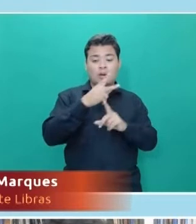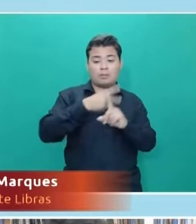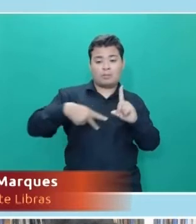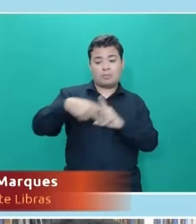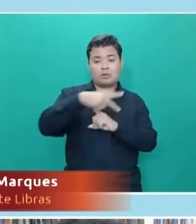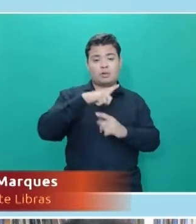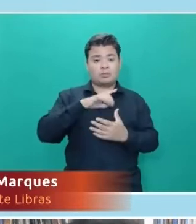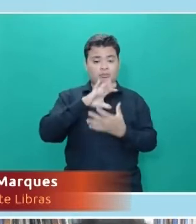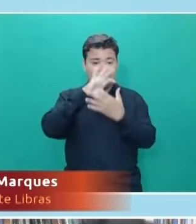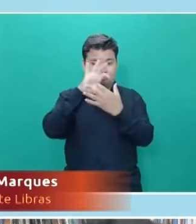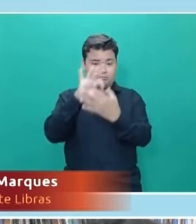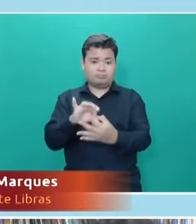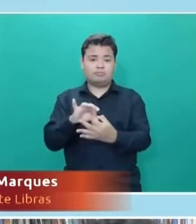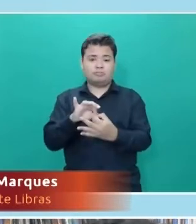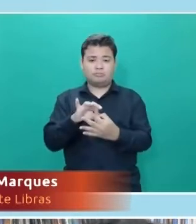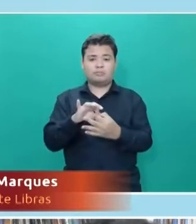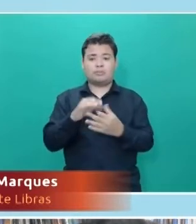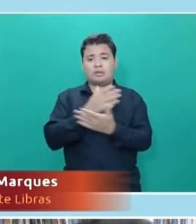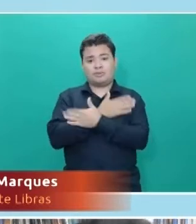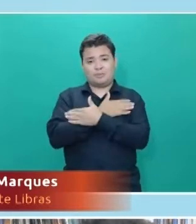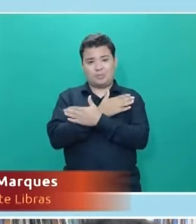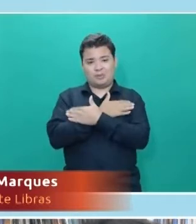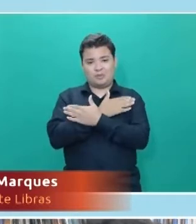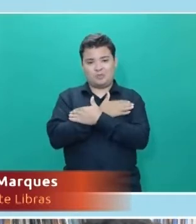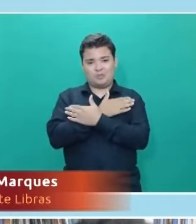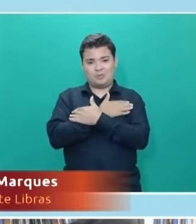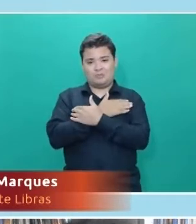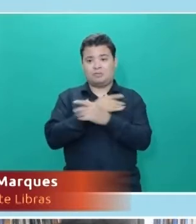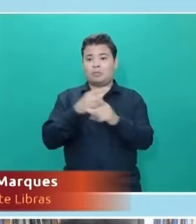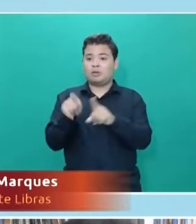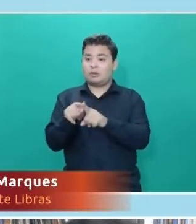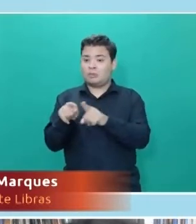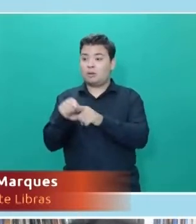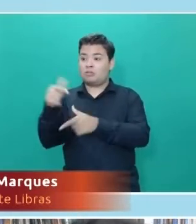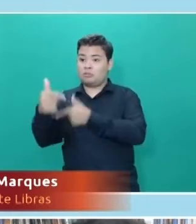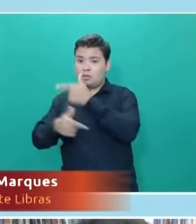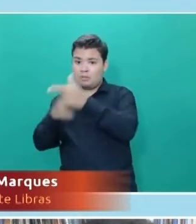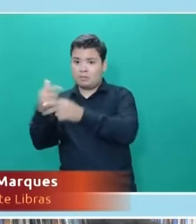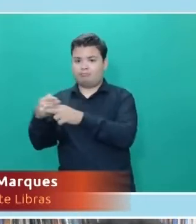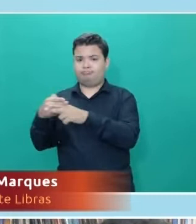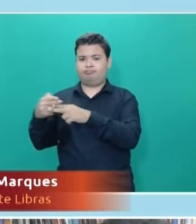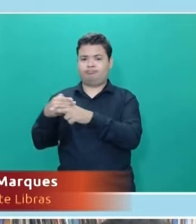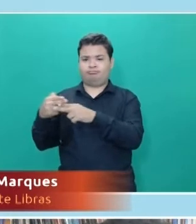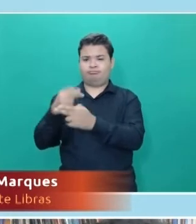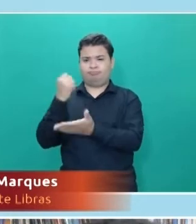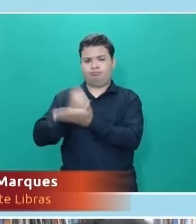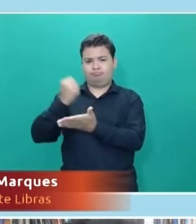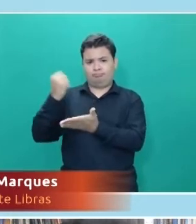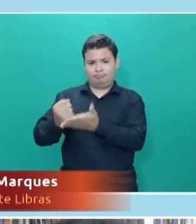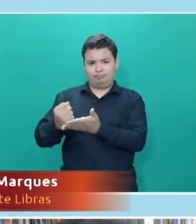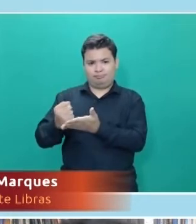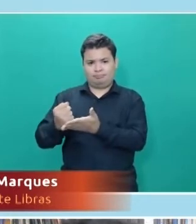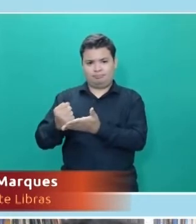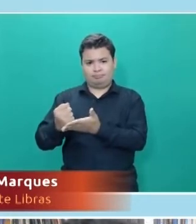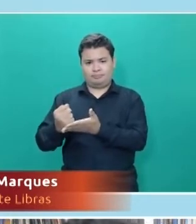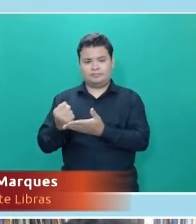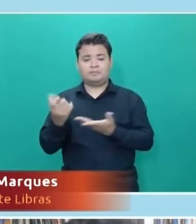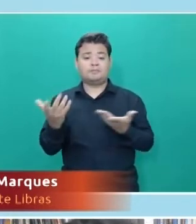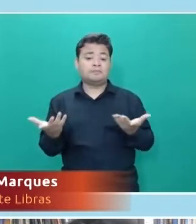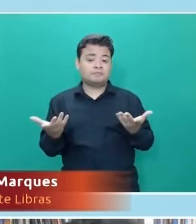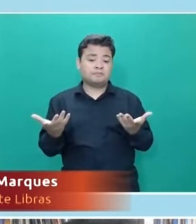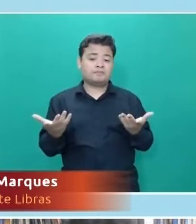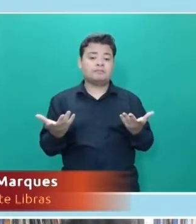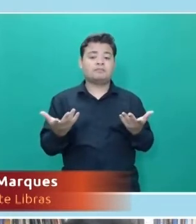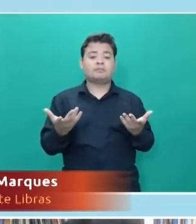com o desemprego e com a formalidade, com os 2 pares. Quer dizer, um país com alto desemprego tem menos